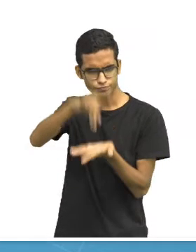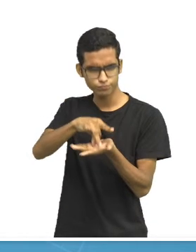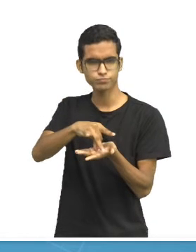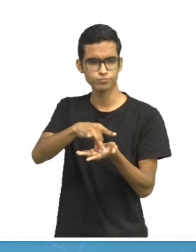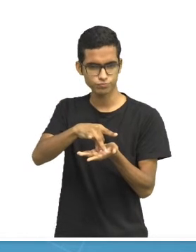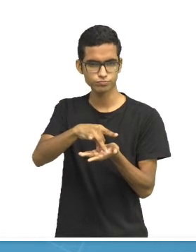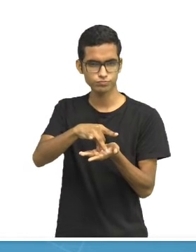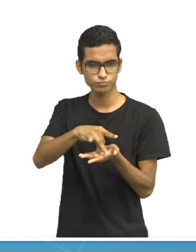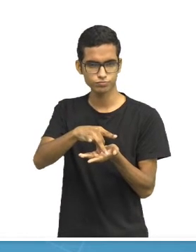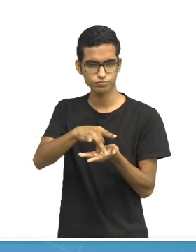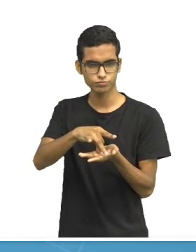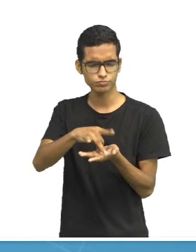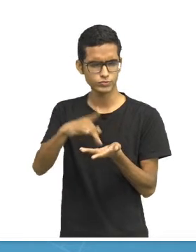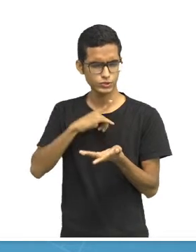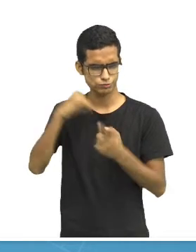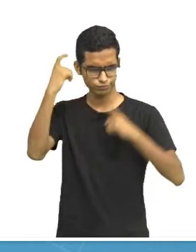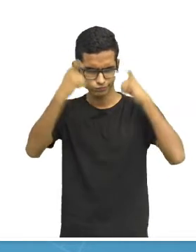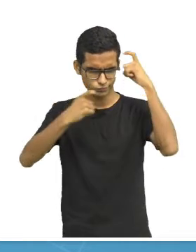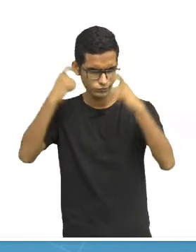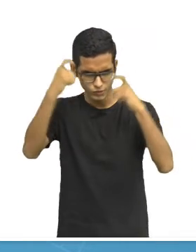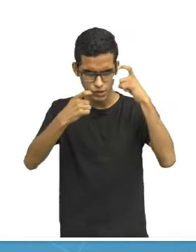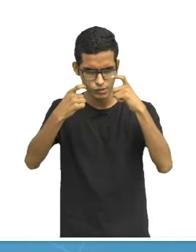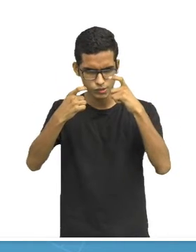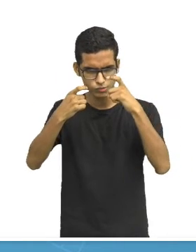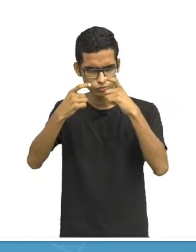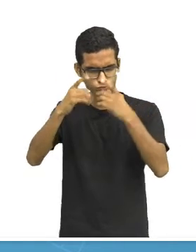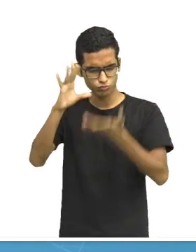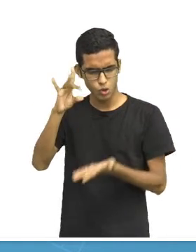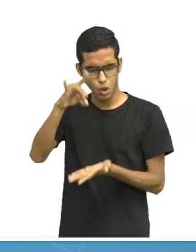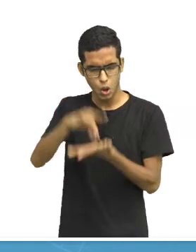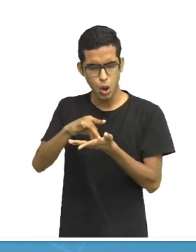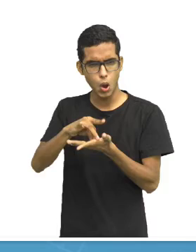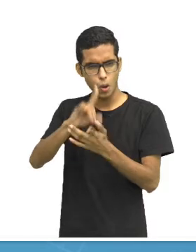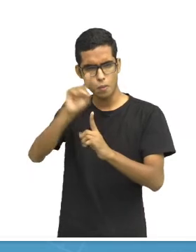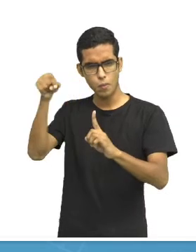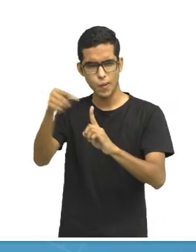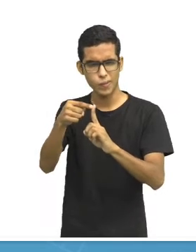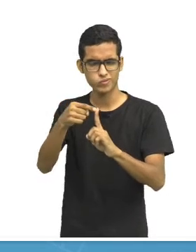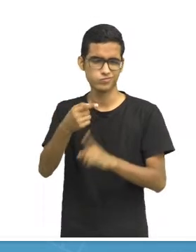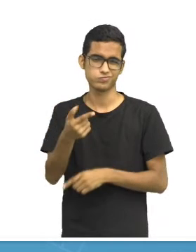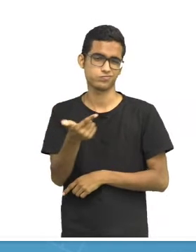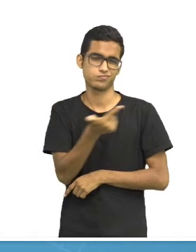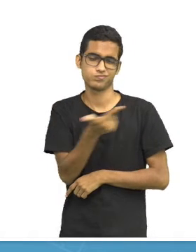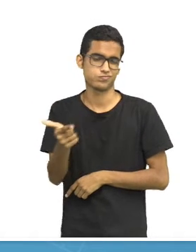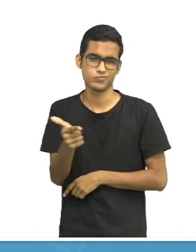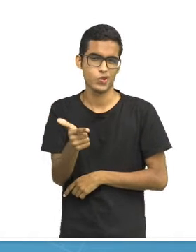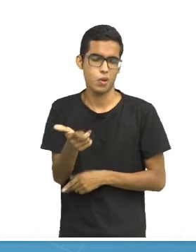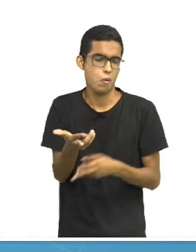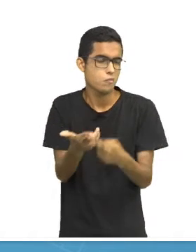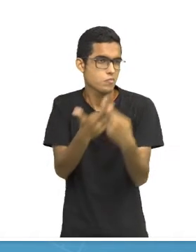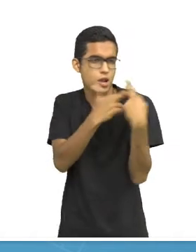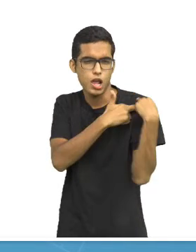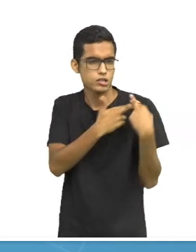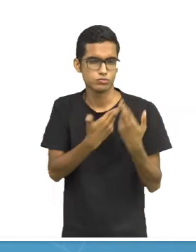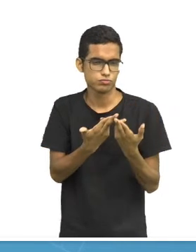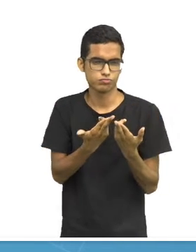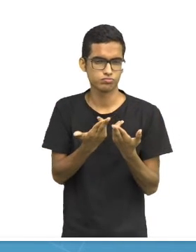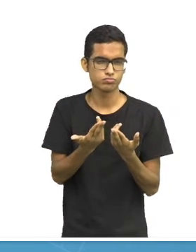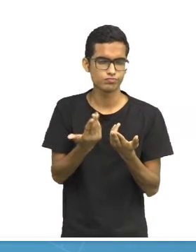essa preocupação na realidade objetiva? Não, né? Ele não tinha essa preocupação dessa